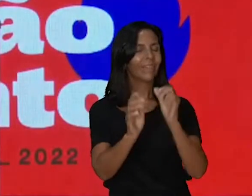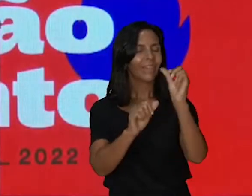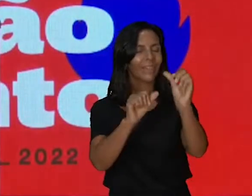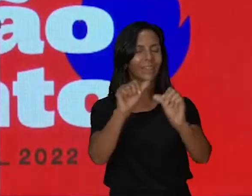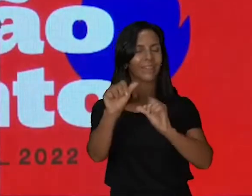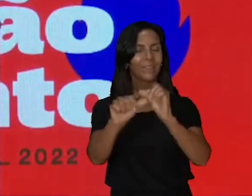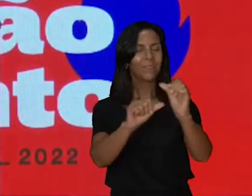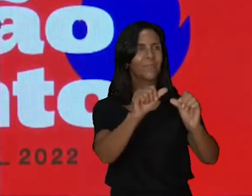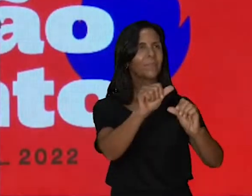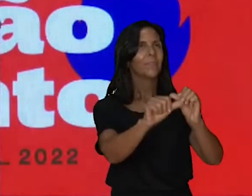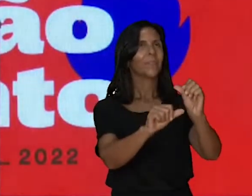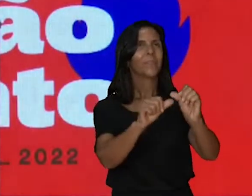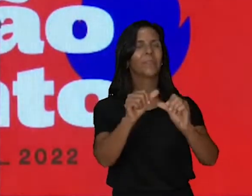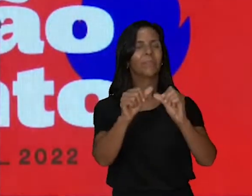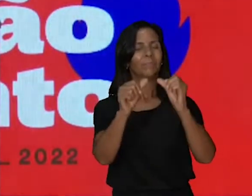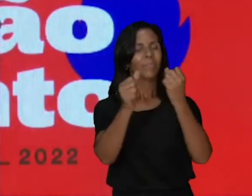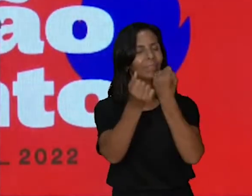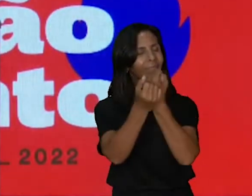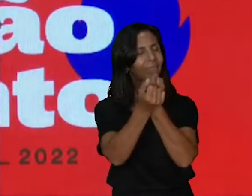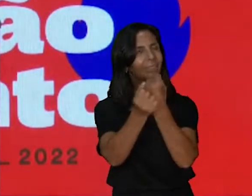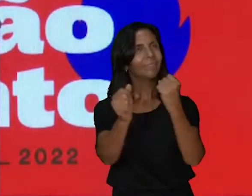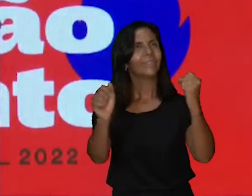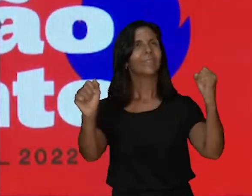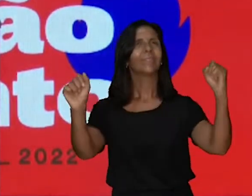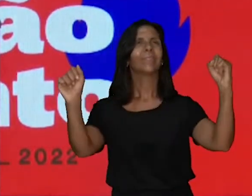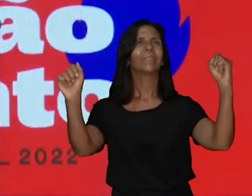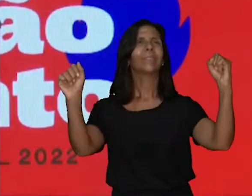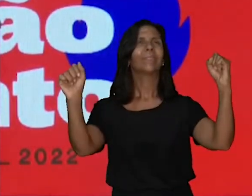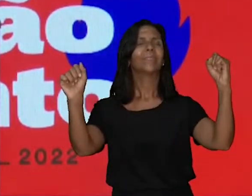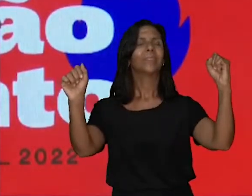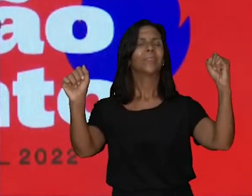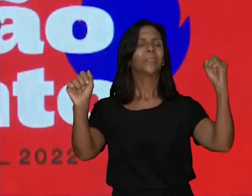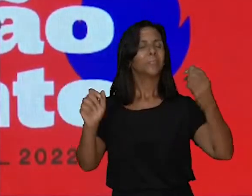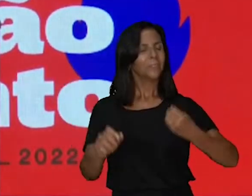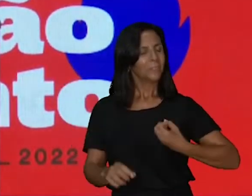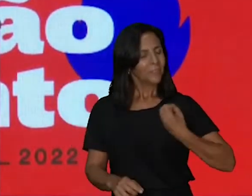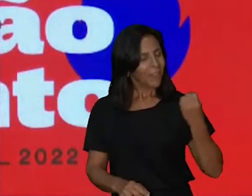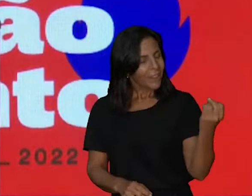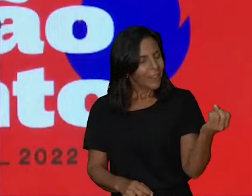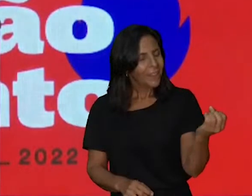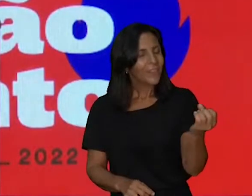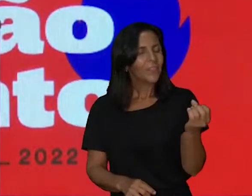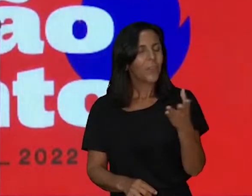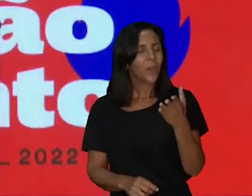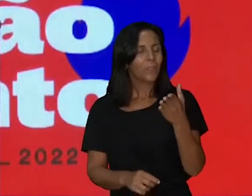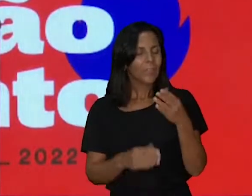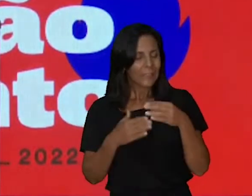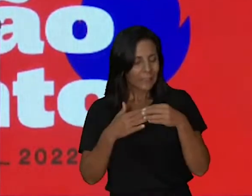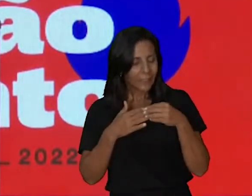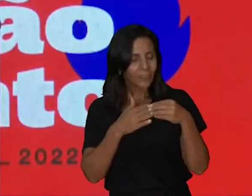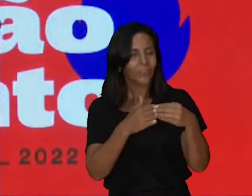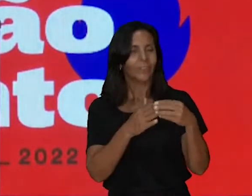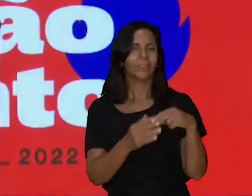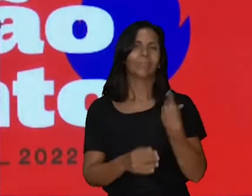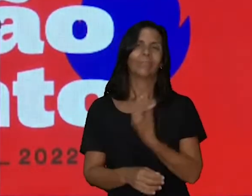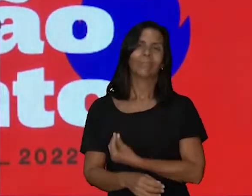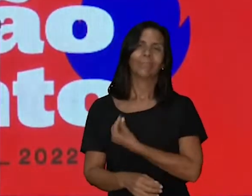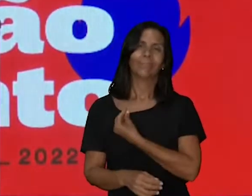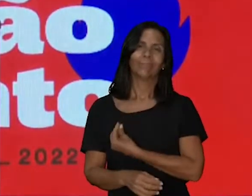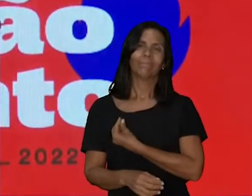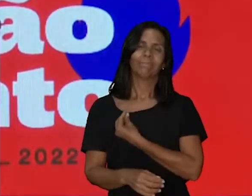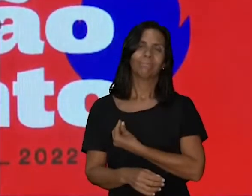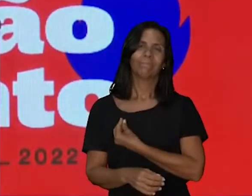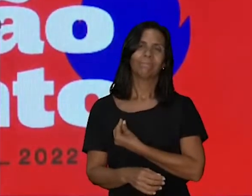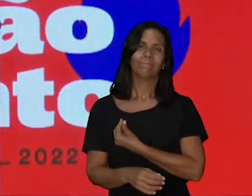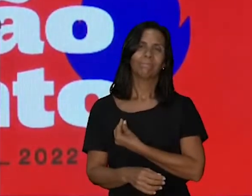transforme, liberte, renove e dirija a nossa vida. E não